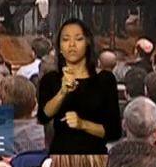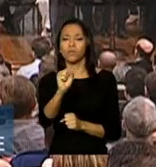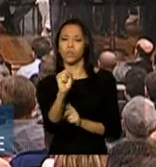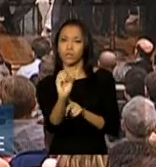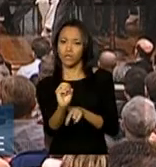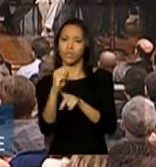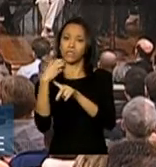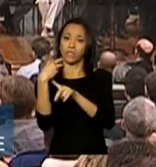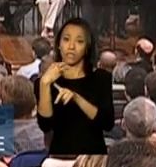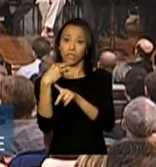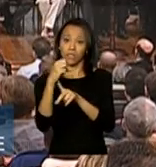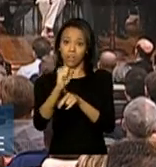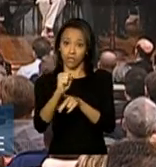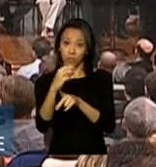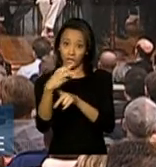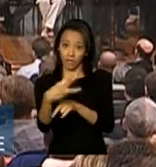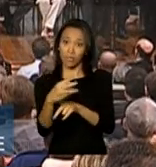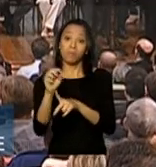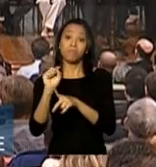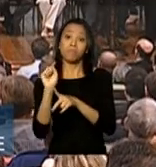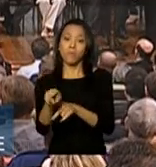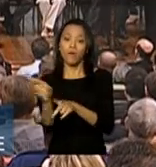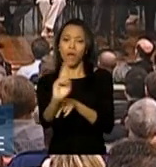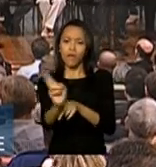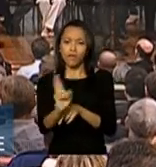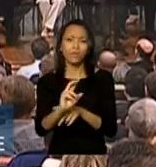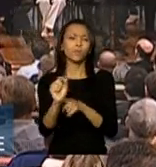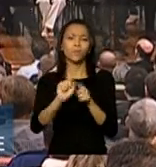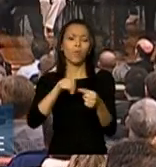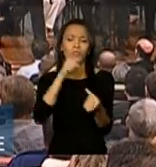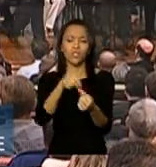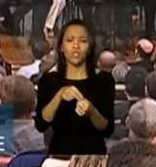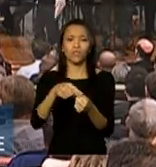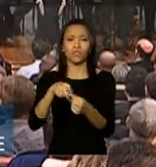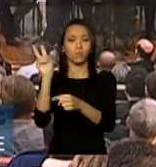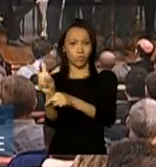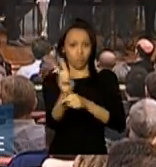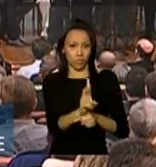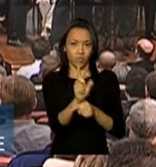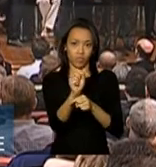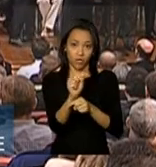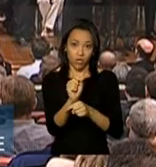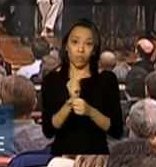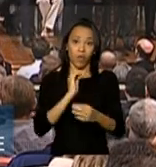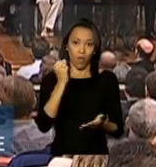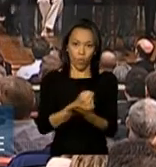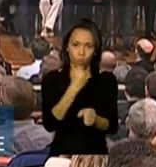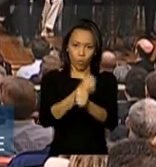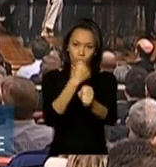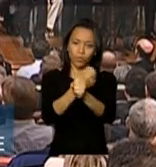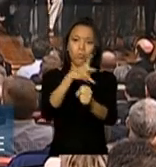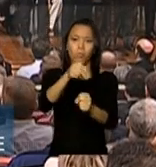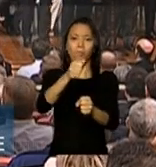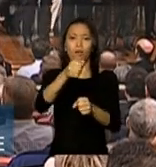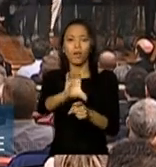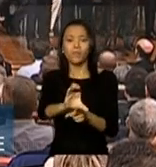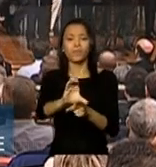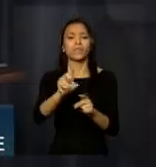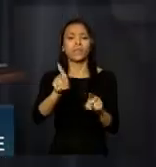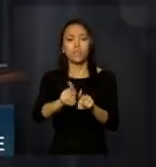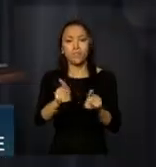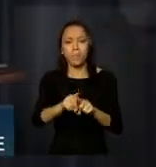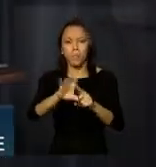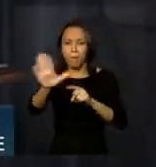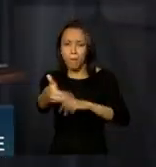10.583 mil, destinado à contratação de operações de crédito para obras do PAC 2, Pavimentação e Qualificação de